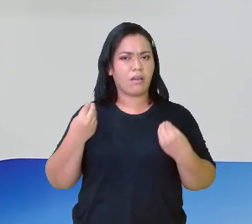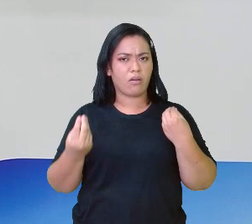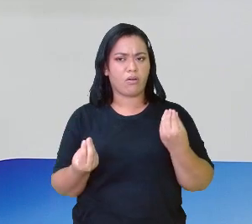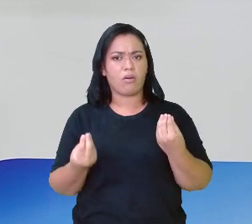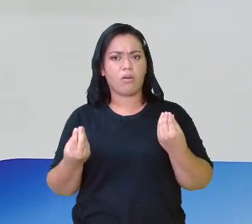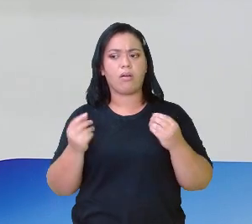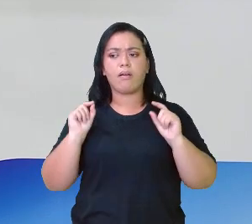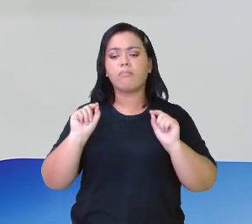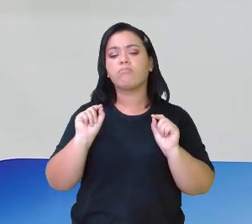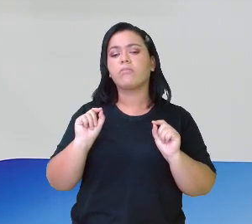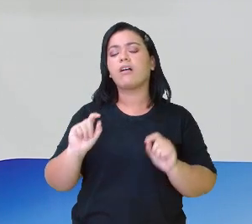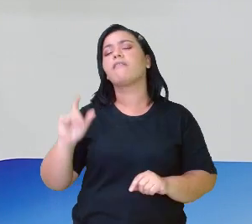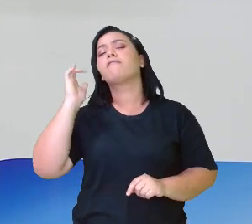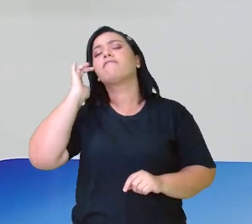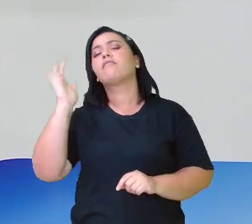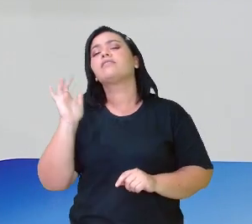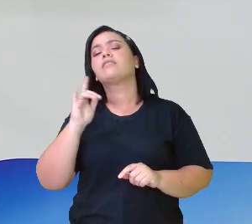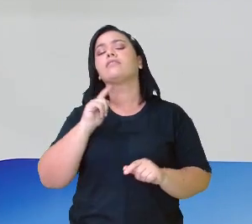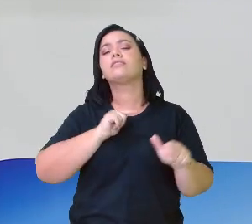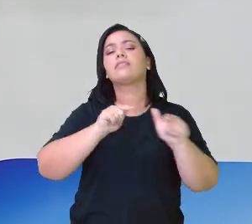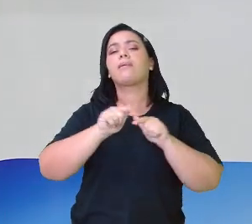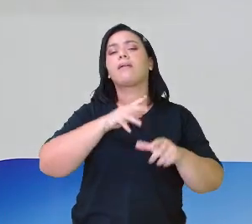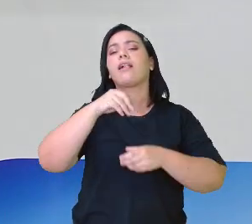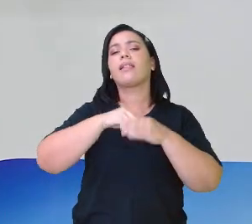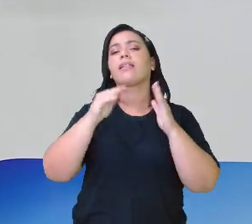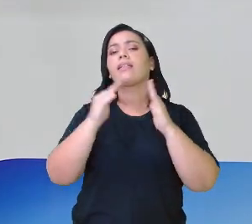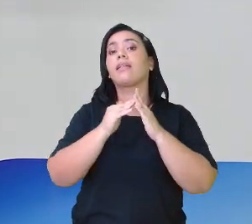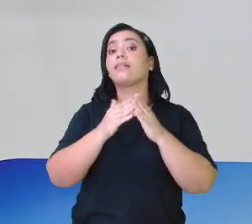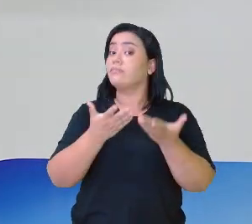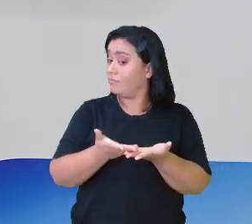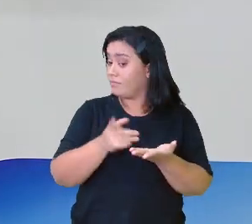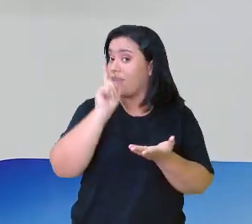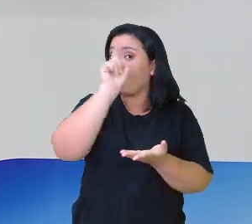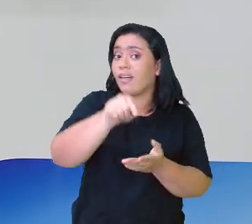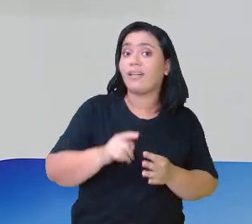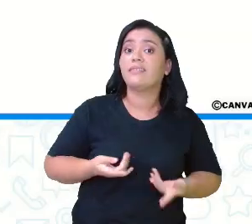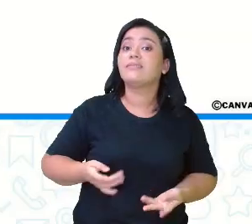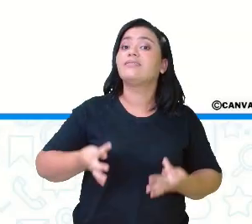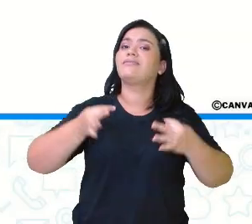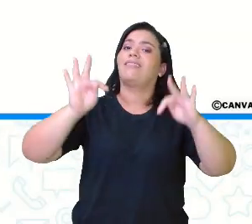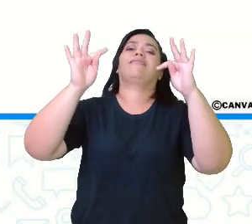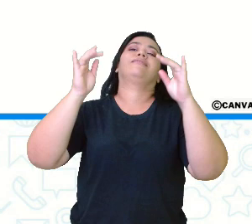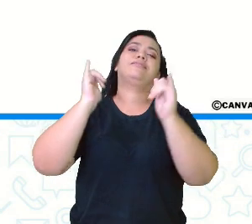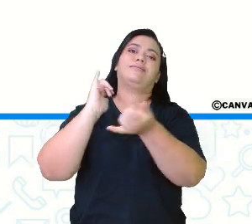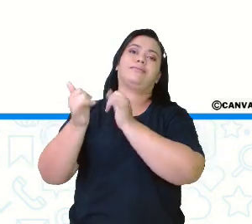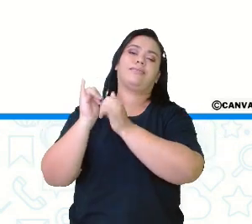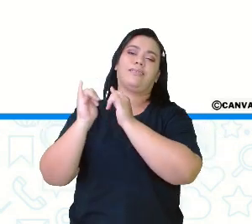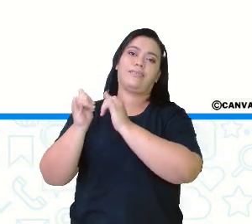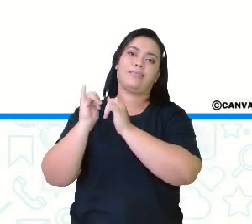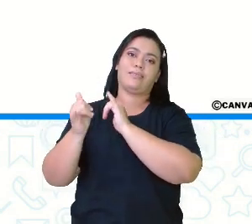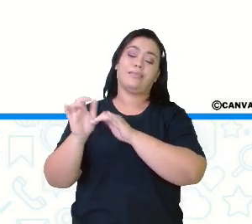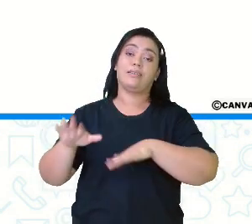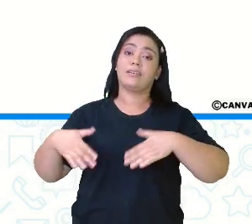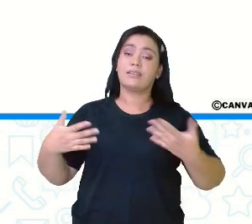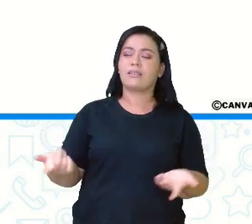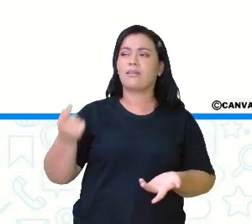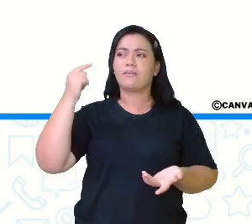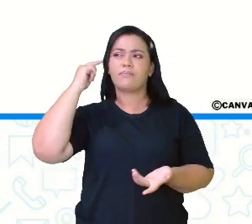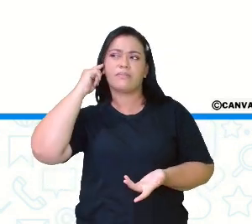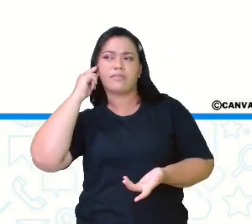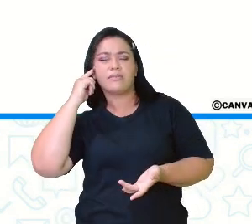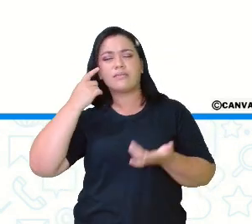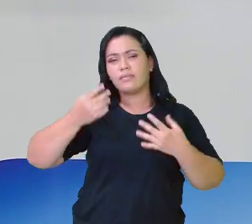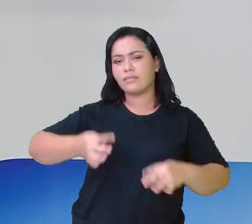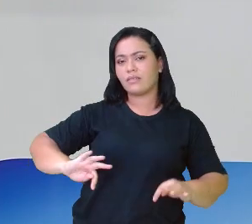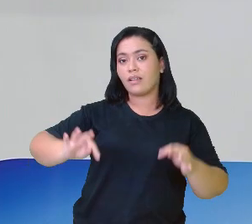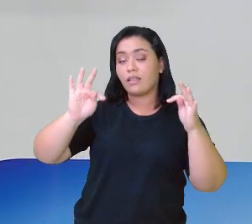foi que facilitou esse trabalho home office? Tecnologia e internet. E aí, quando a gente pensa em tecnologia,